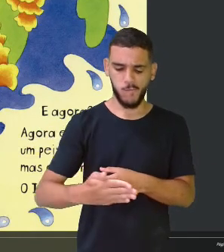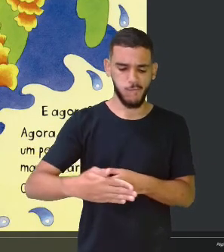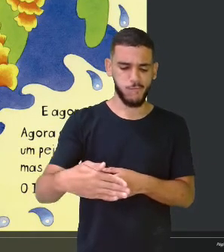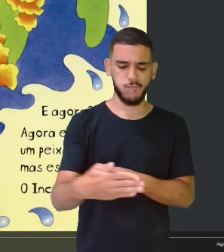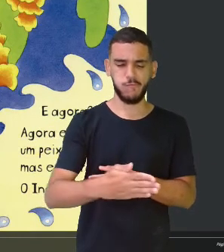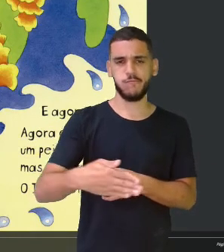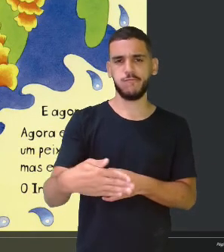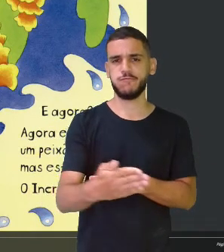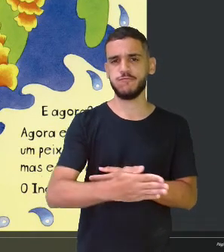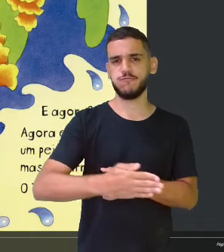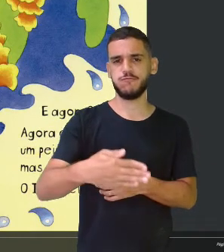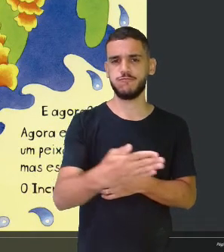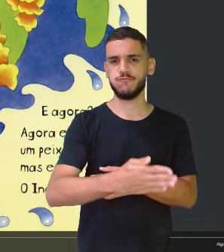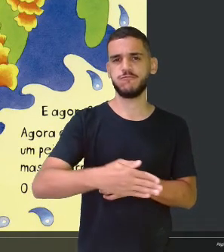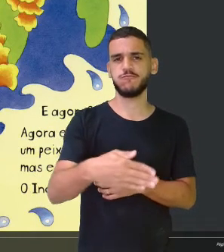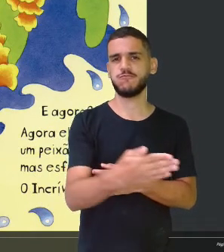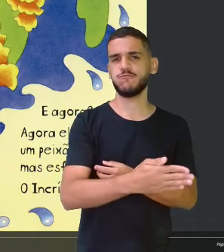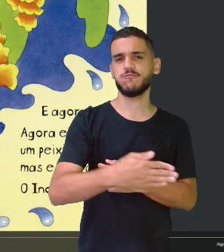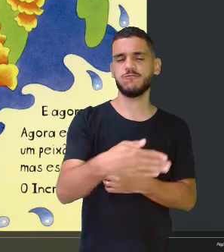mas ele era um peixão